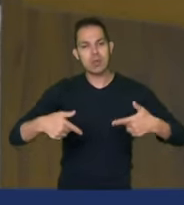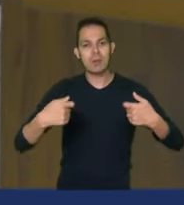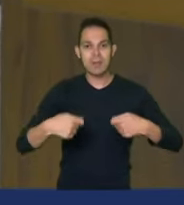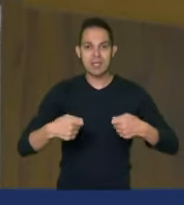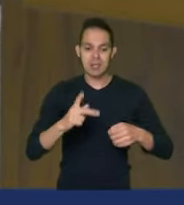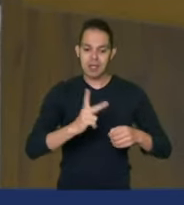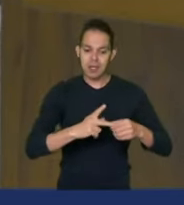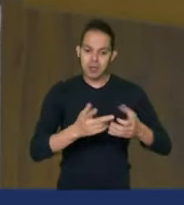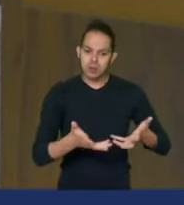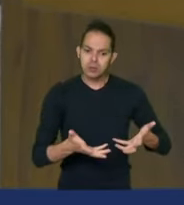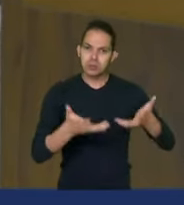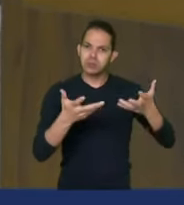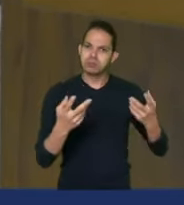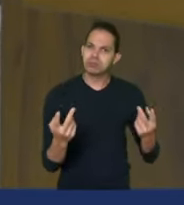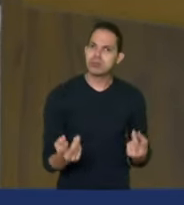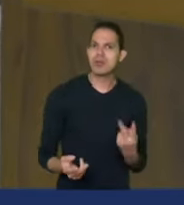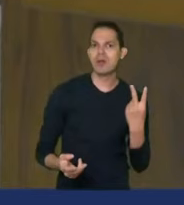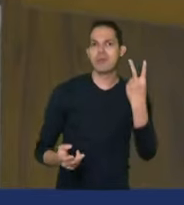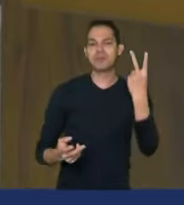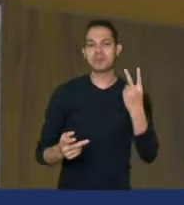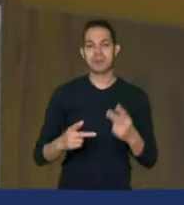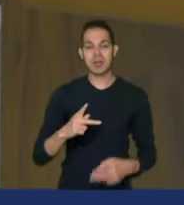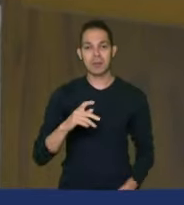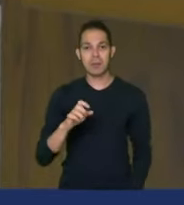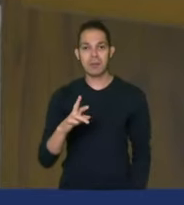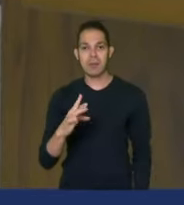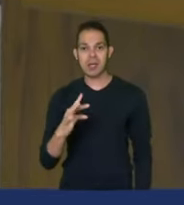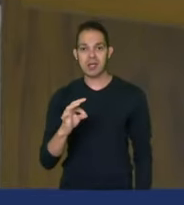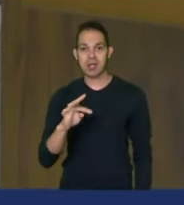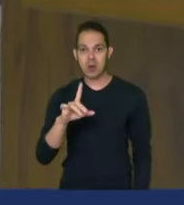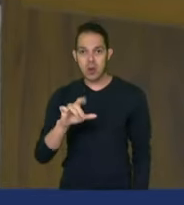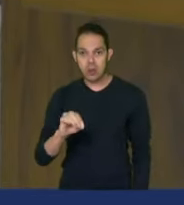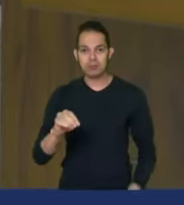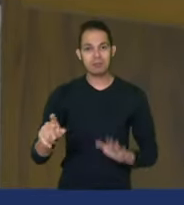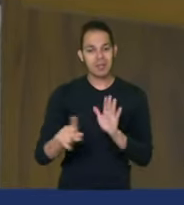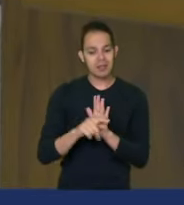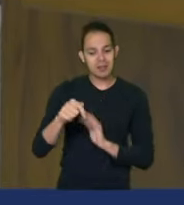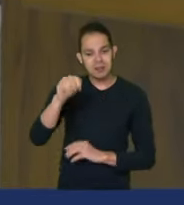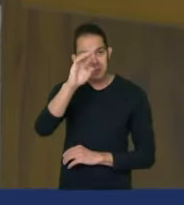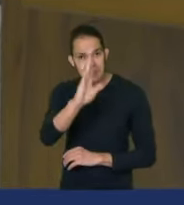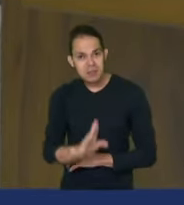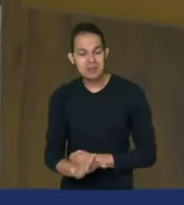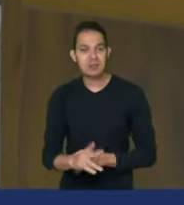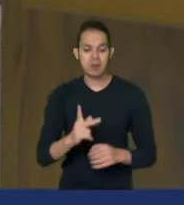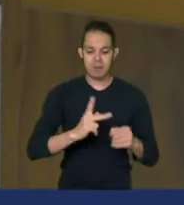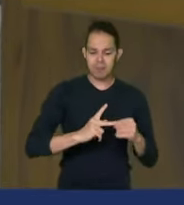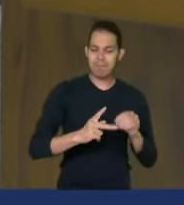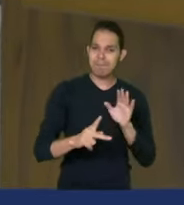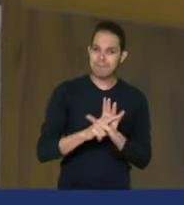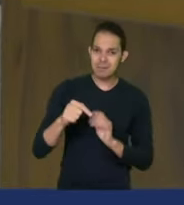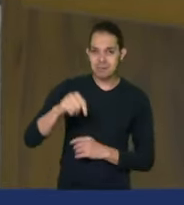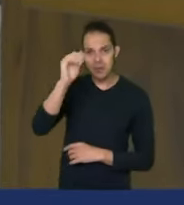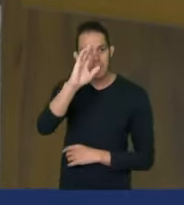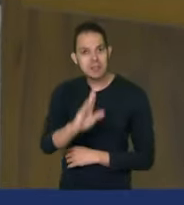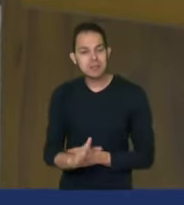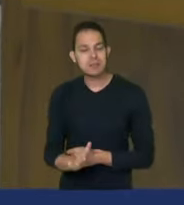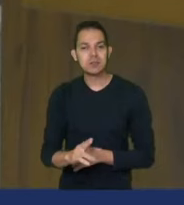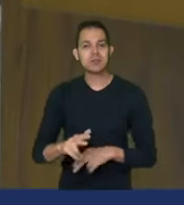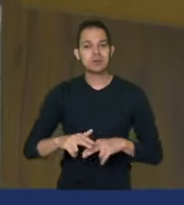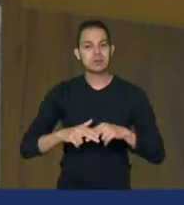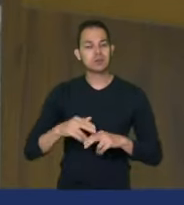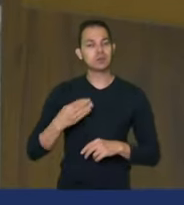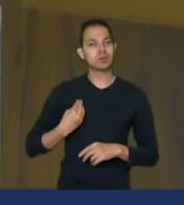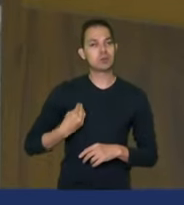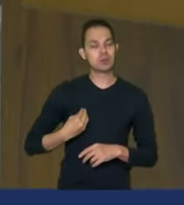resgatar a Petrobras. O petróleo é nosso, a Petrobras é nossa, é do Brasil, é dos brasileiros. É para nós a razão de ser da existência